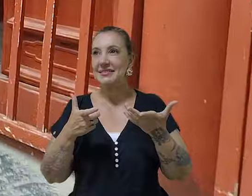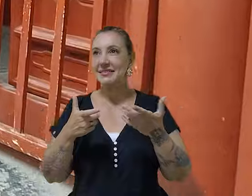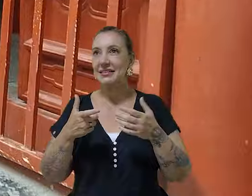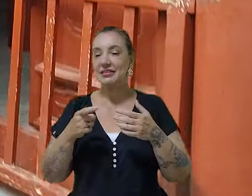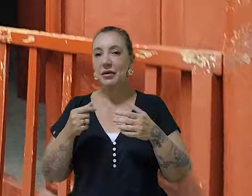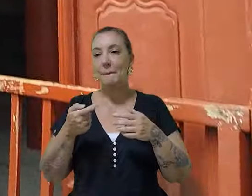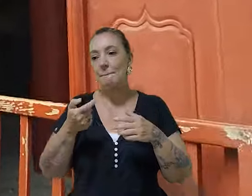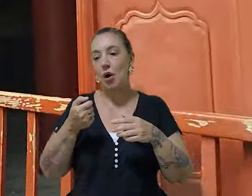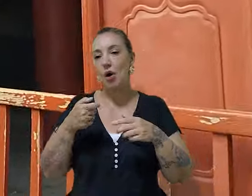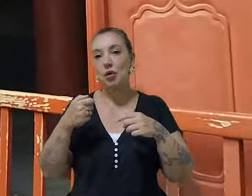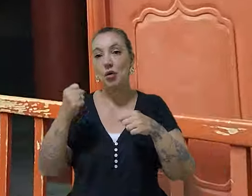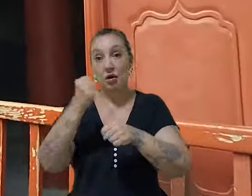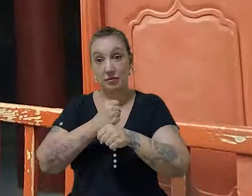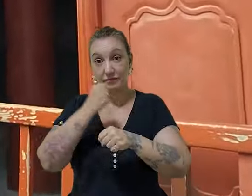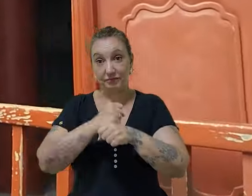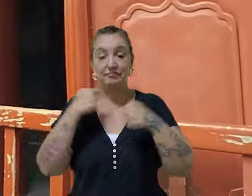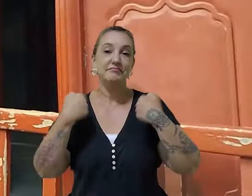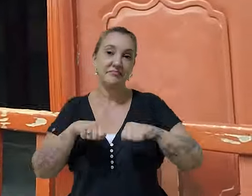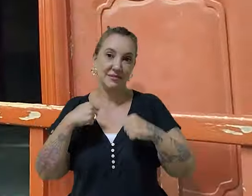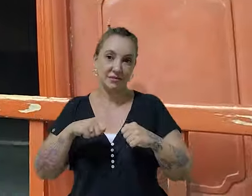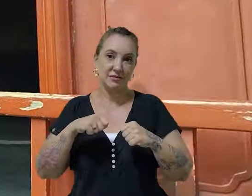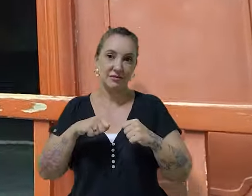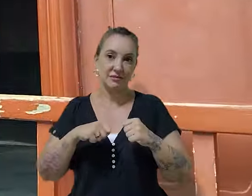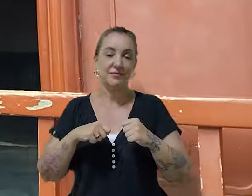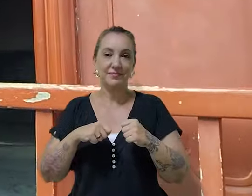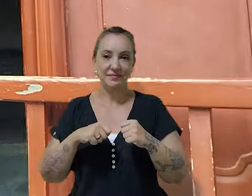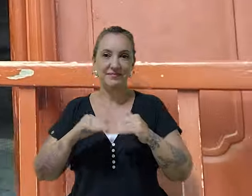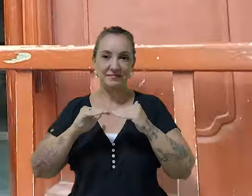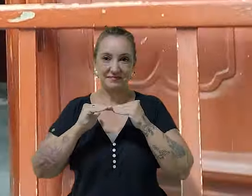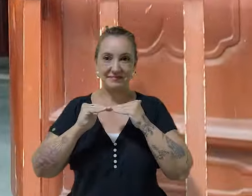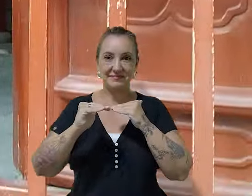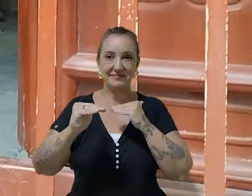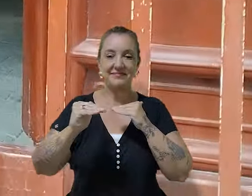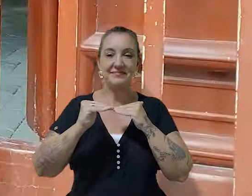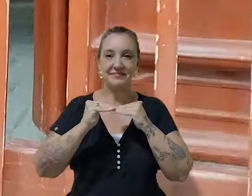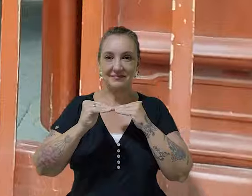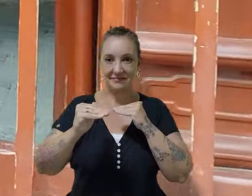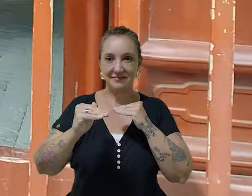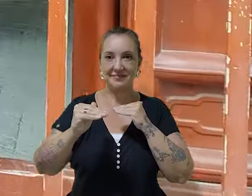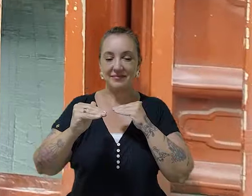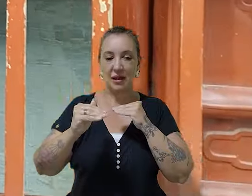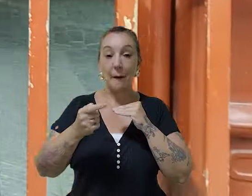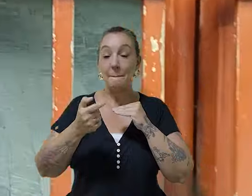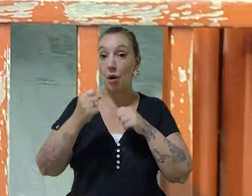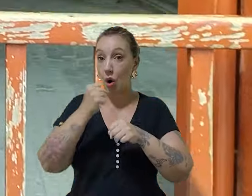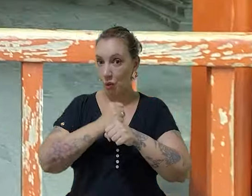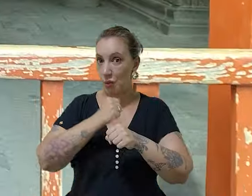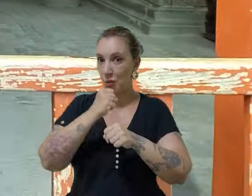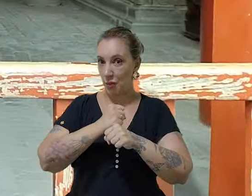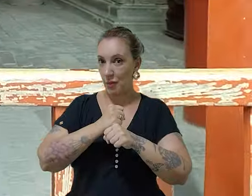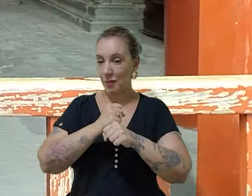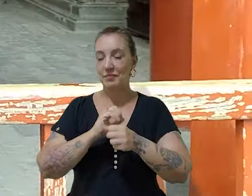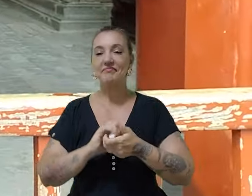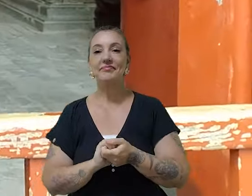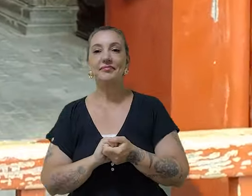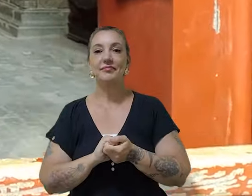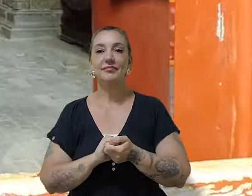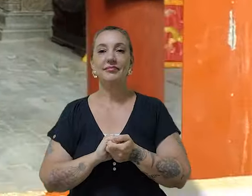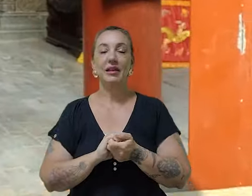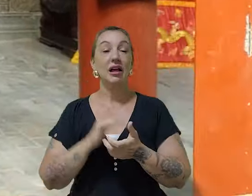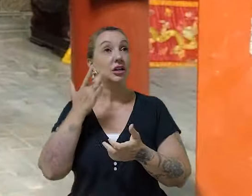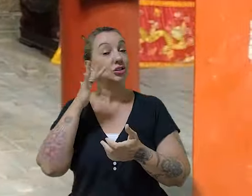com restauro. É um pavilhão que ainda está pouco restaurado. E